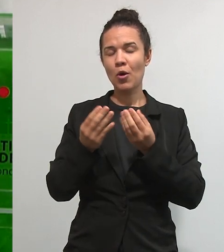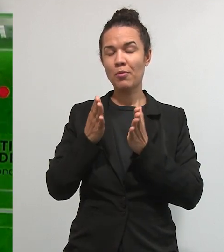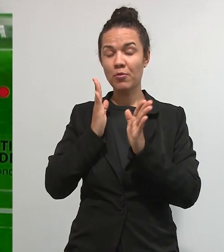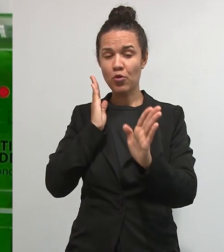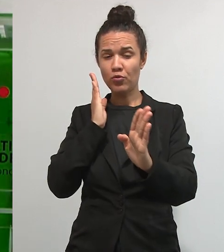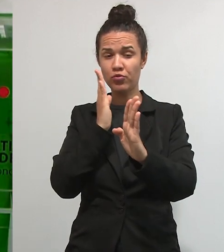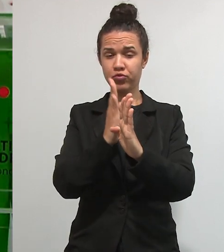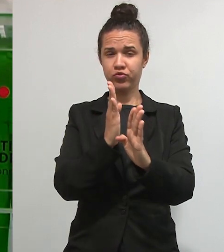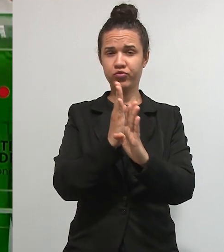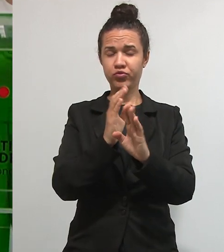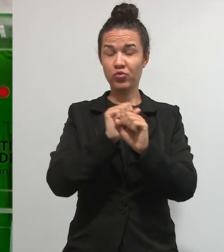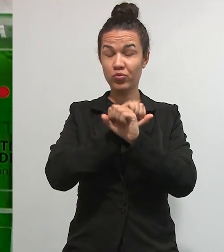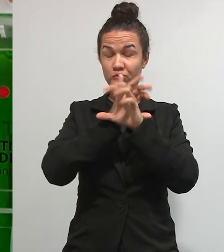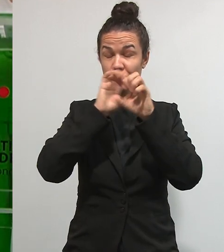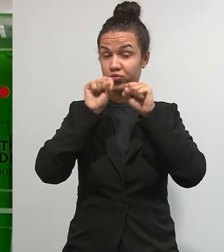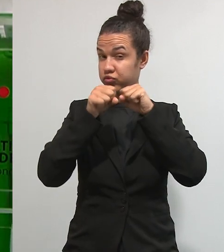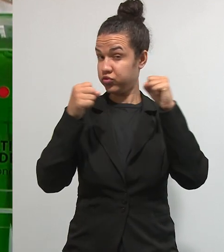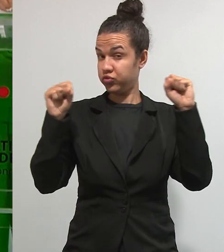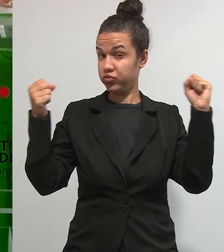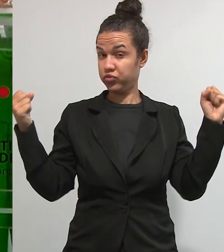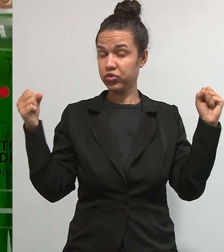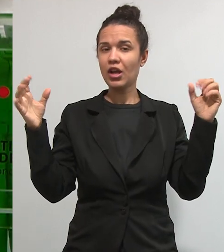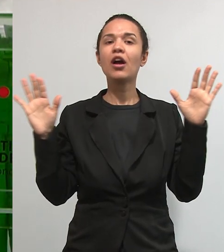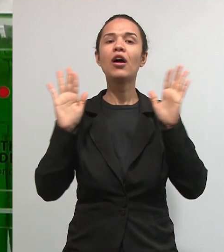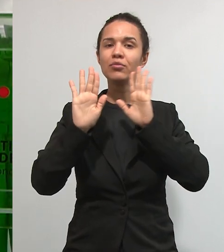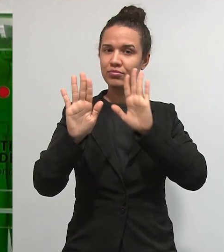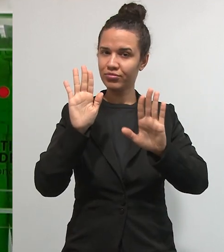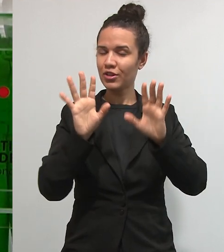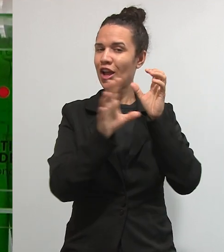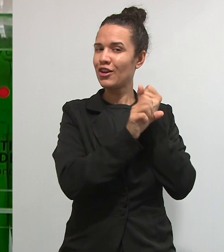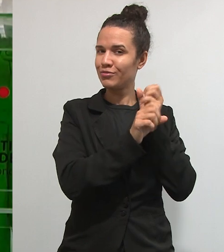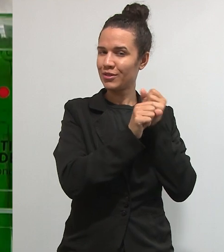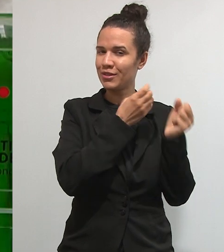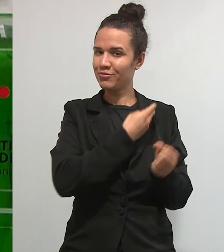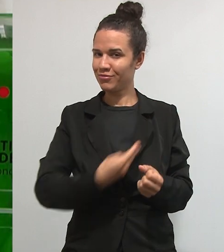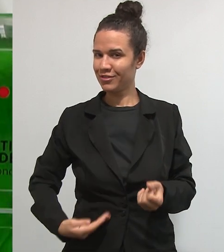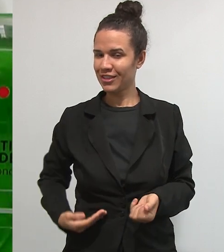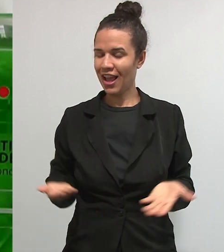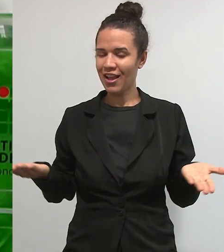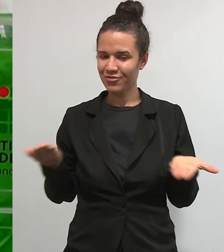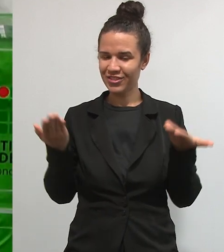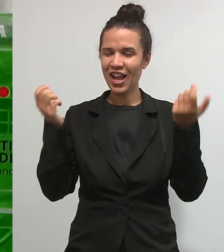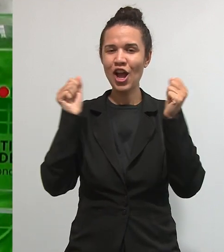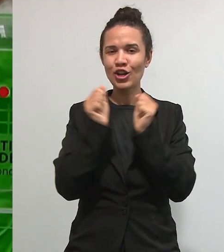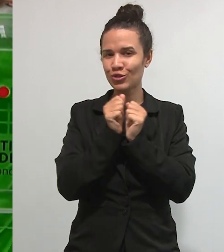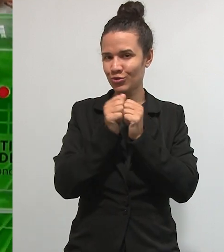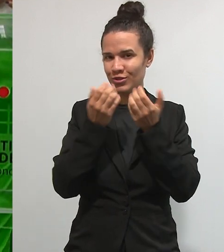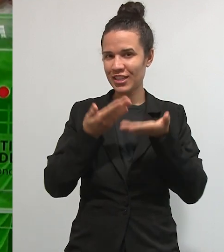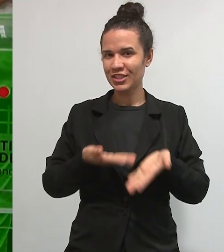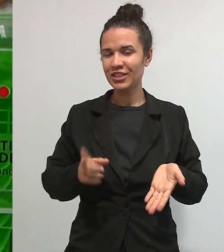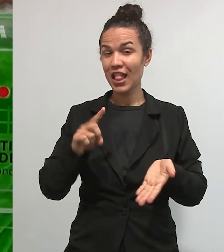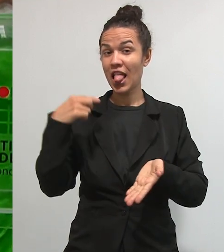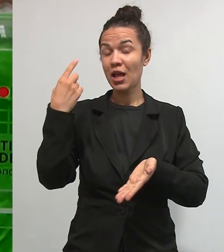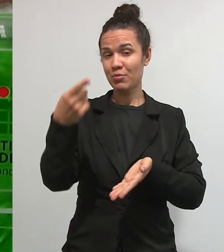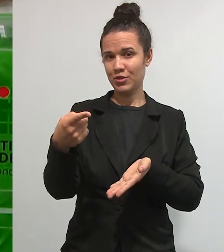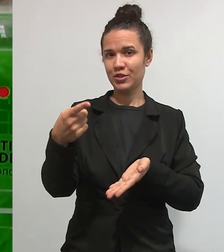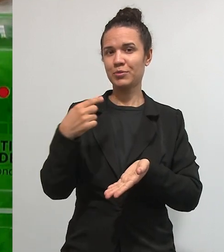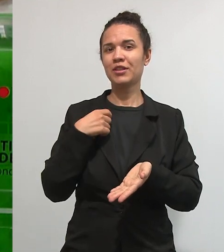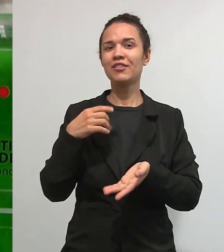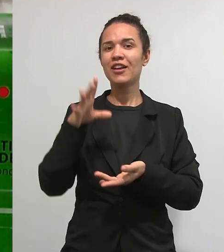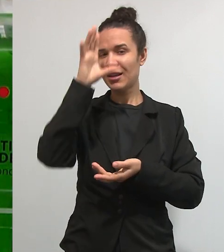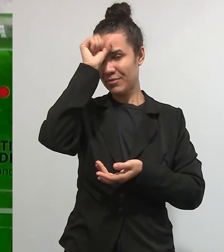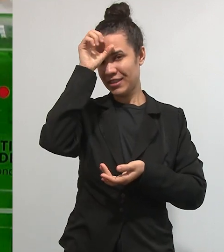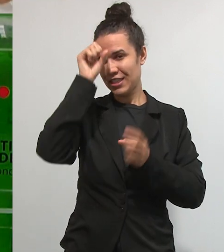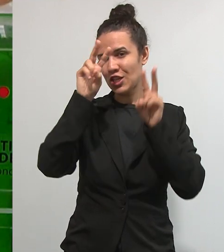norte gigantesco da contabilidade pública, tá bom? Então fica com a gente e na próxima unidade nós vamos estudar sobre